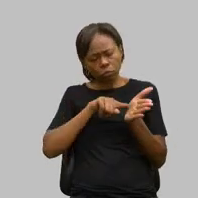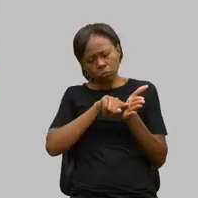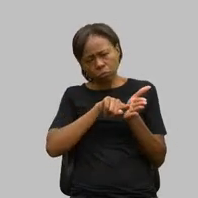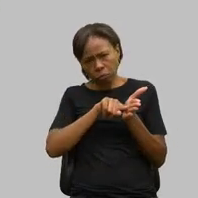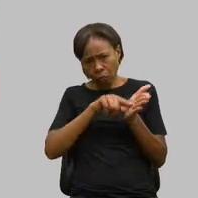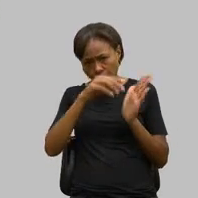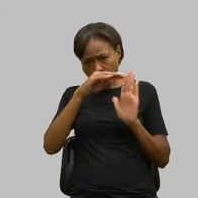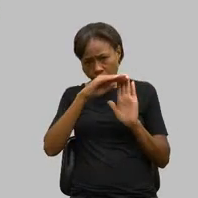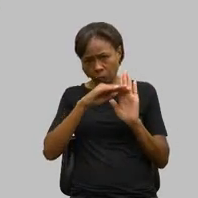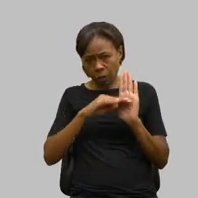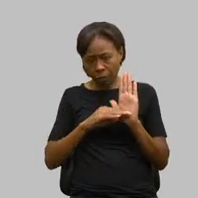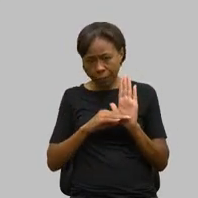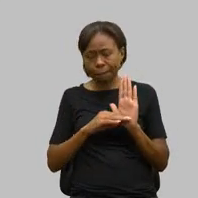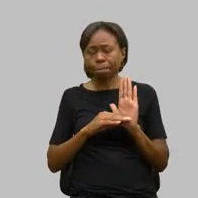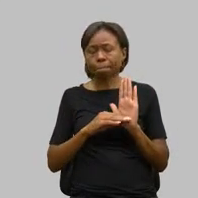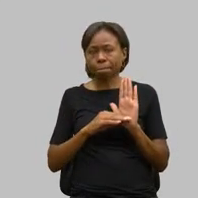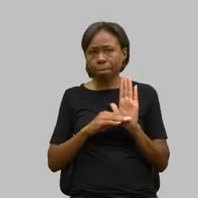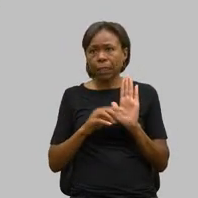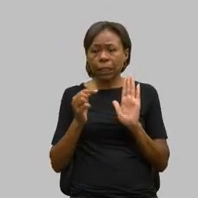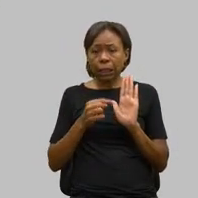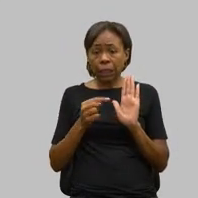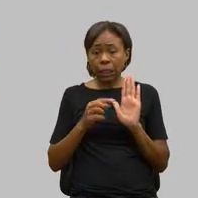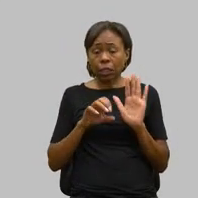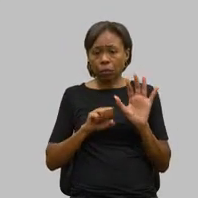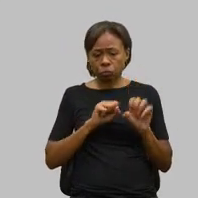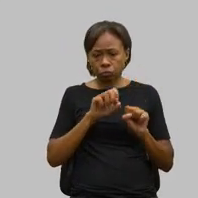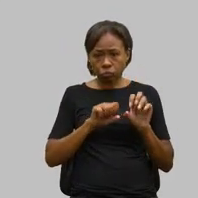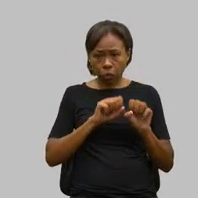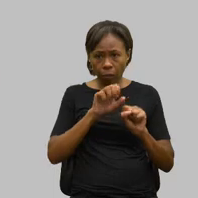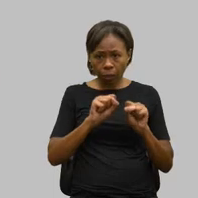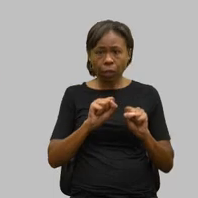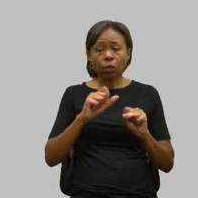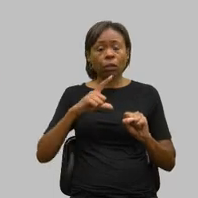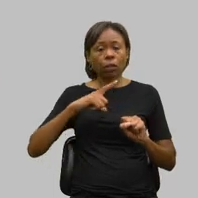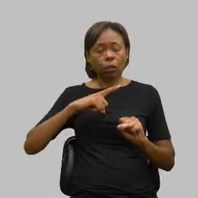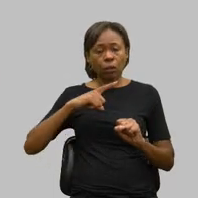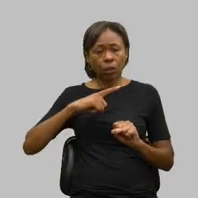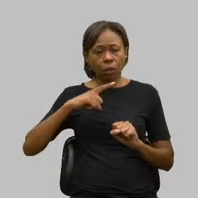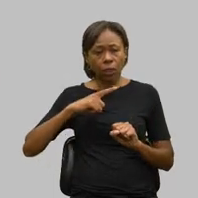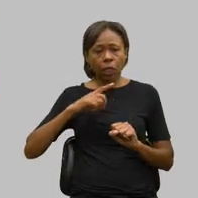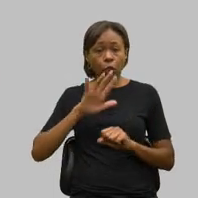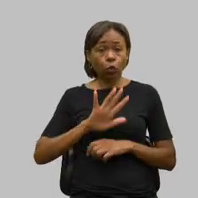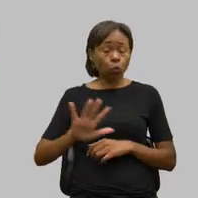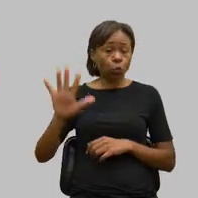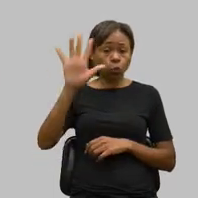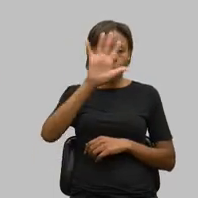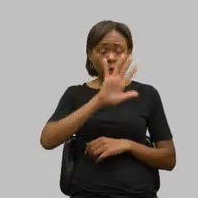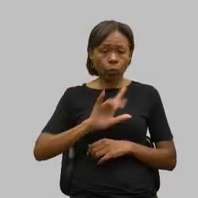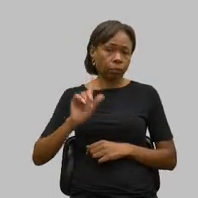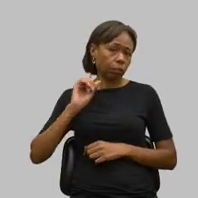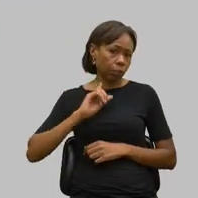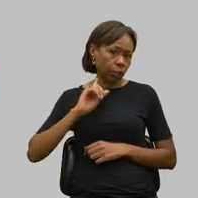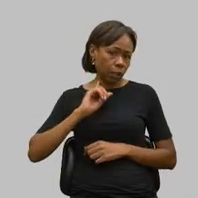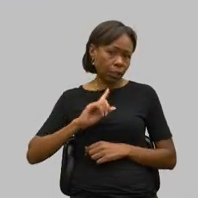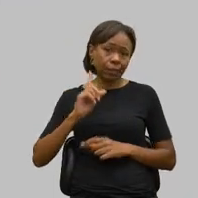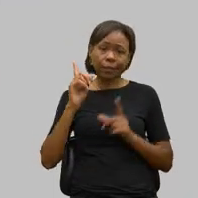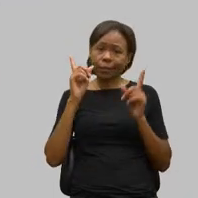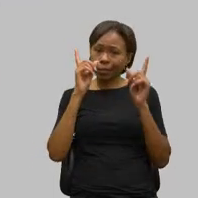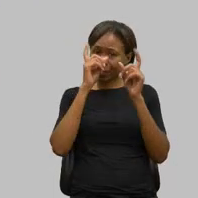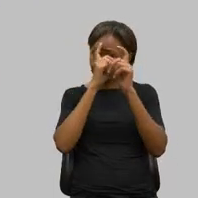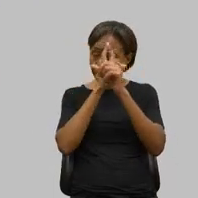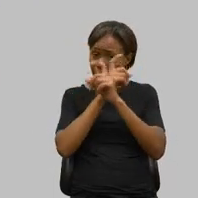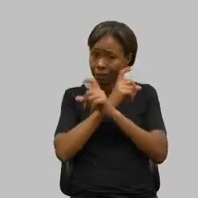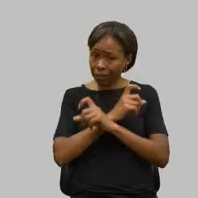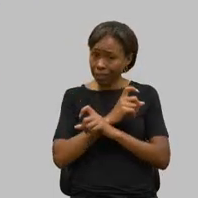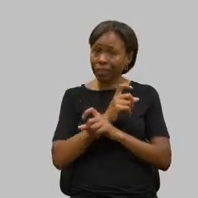E nesse levantamento nós estamos tendo em toda Minas Gerais grande dificuldade com cirurgia de